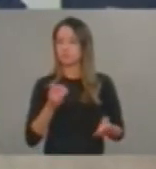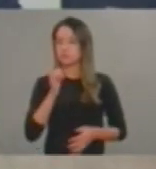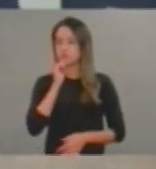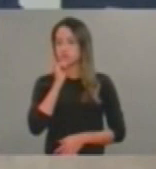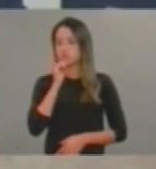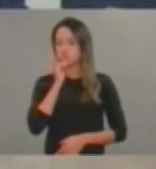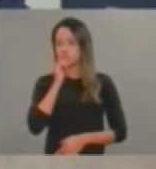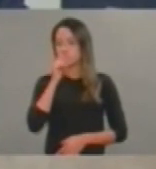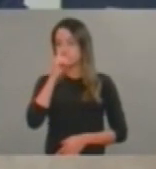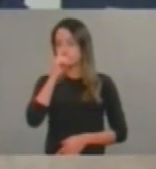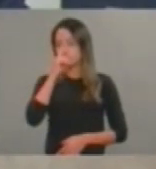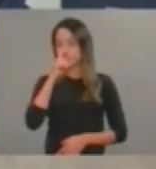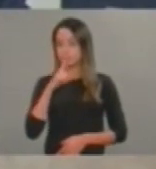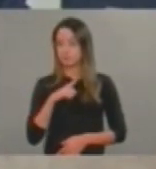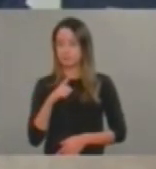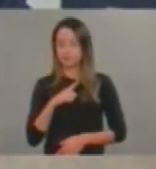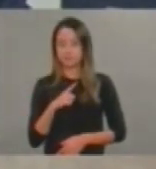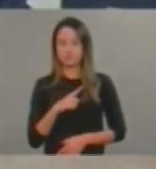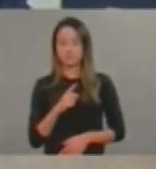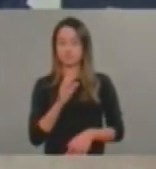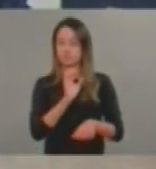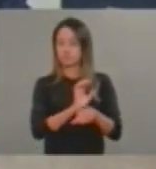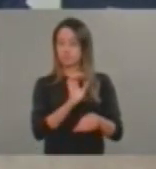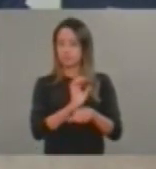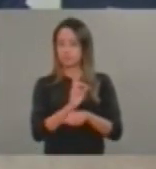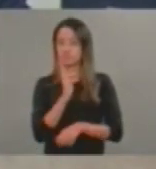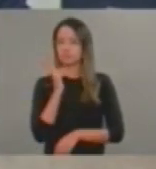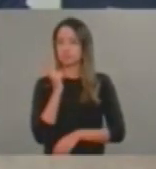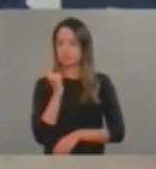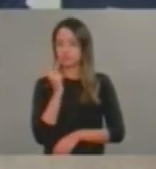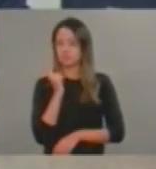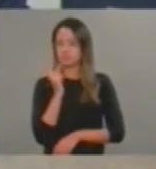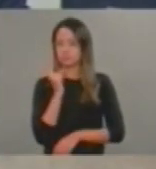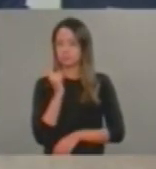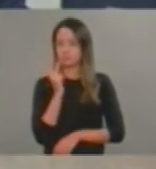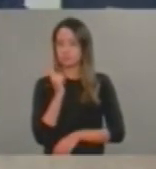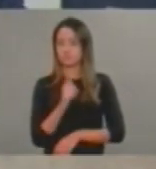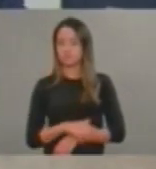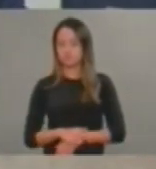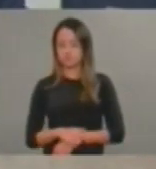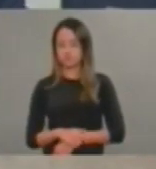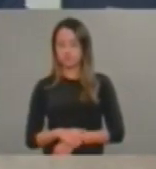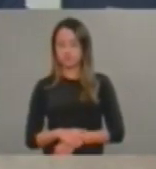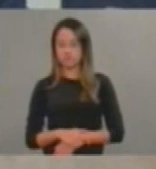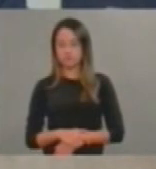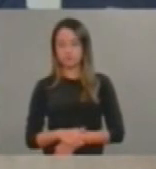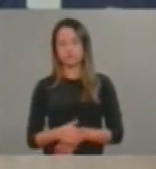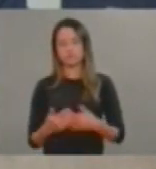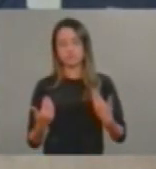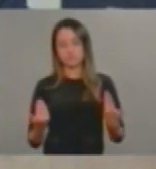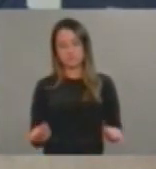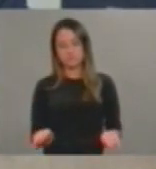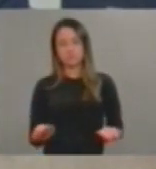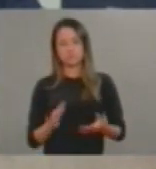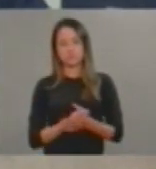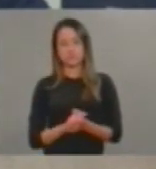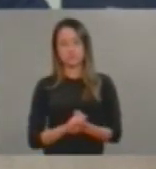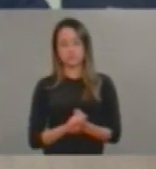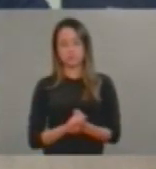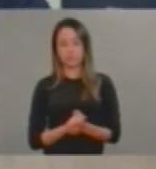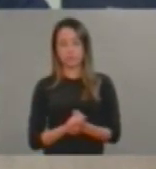pagamento do custeio do estado está relativamente equilibrado. Eu vi um discurso onde... isso, deputado?